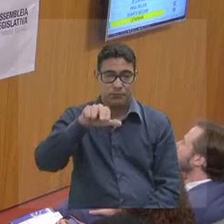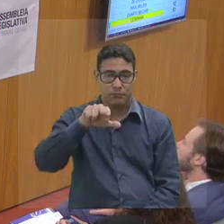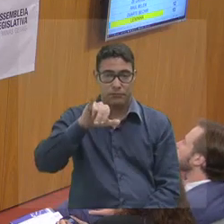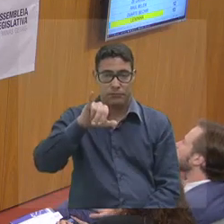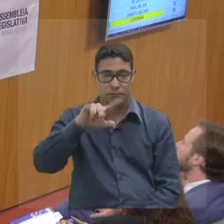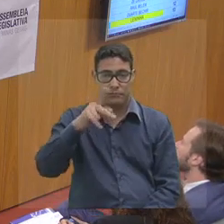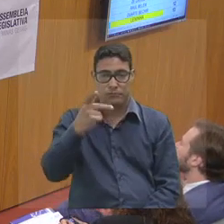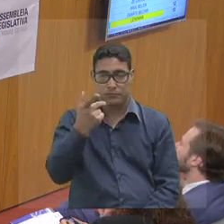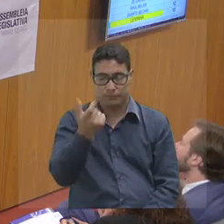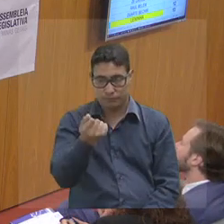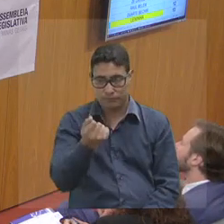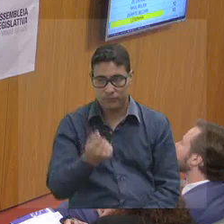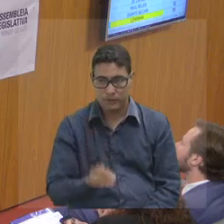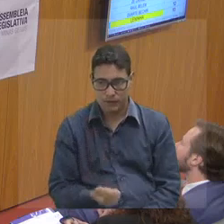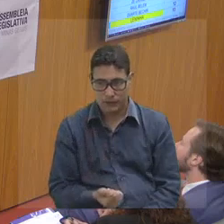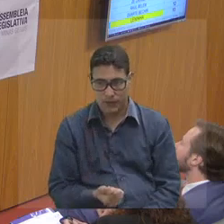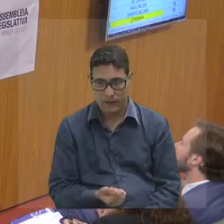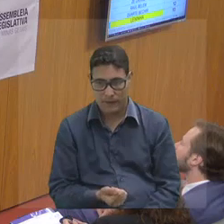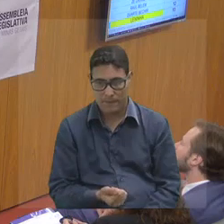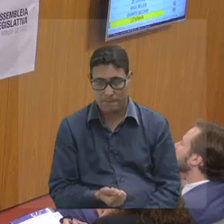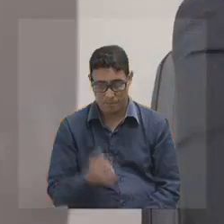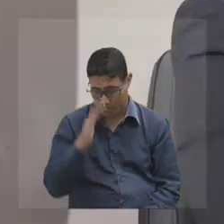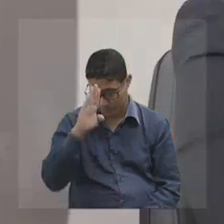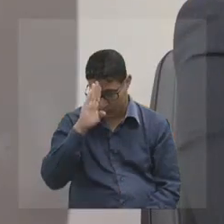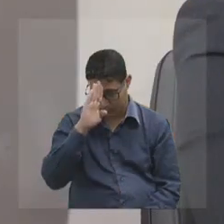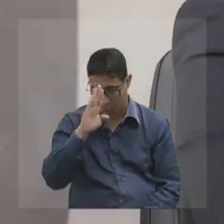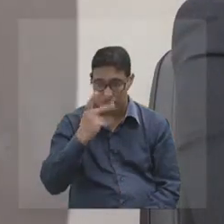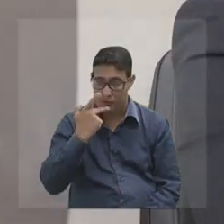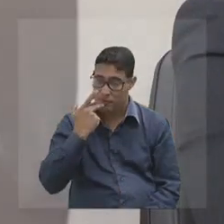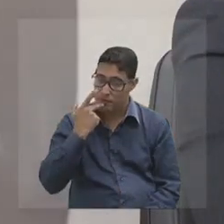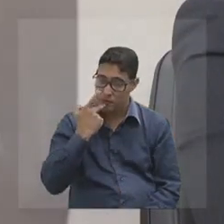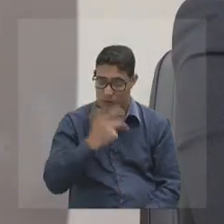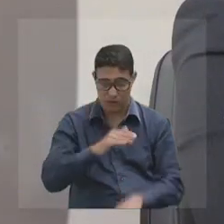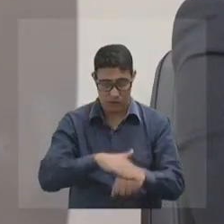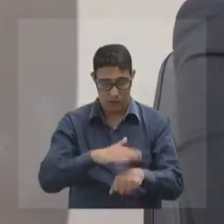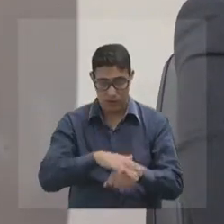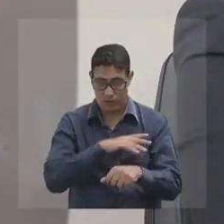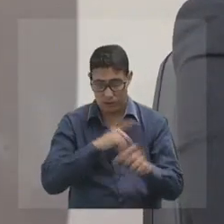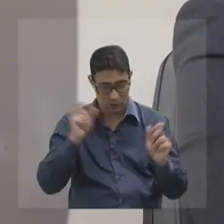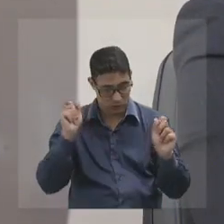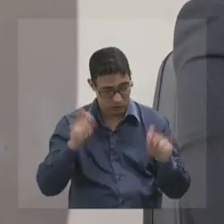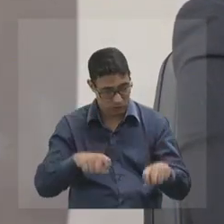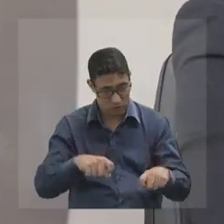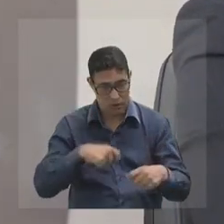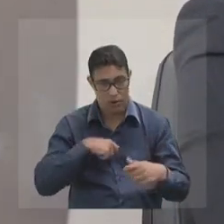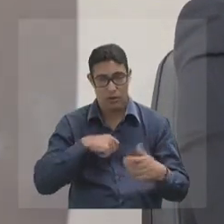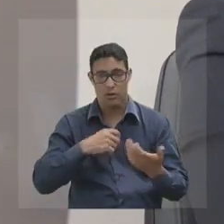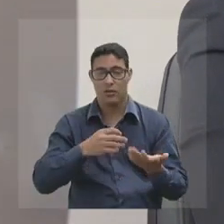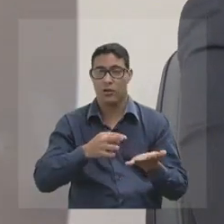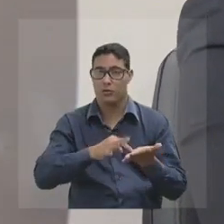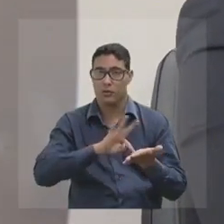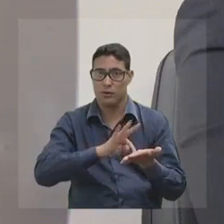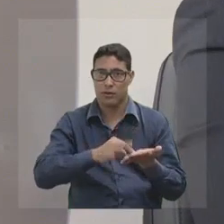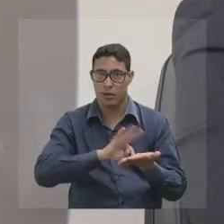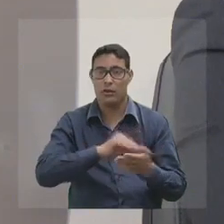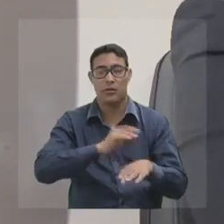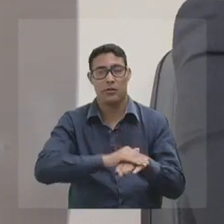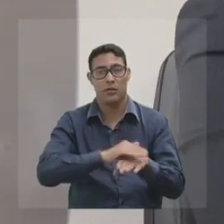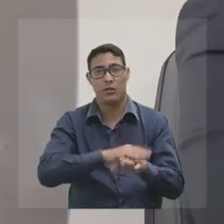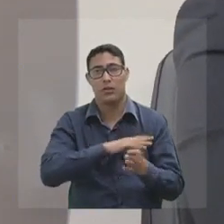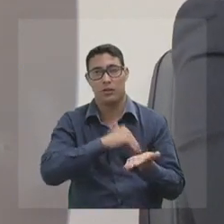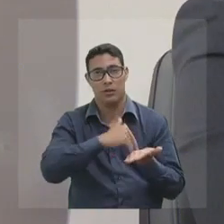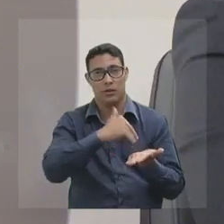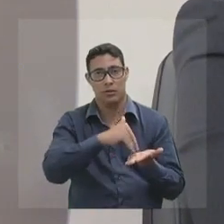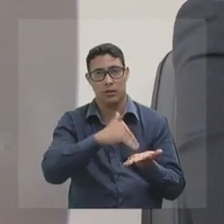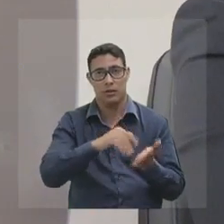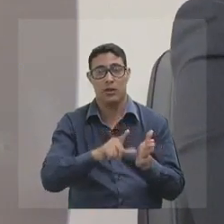especialmente né pela pela fala em relação a nossa condição técnica na secretaria e antes de eu